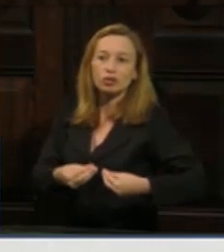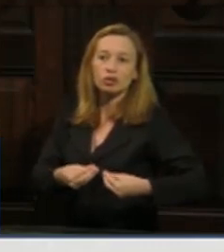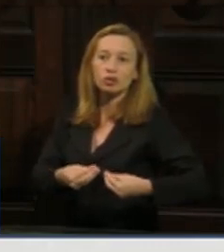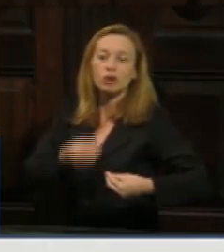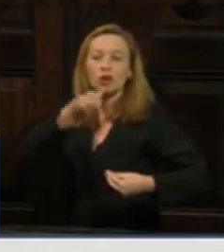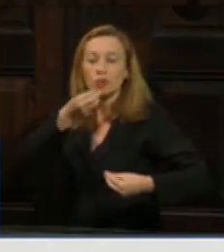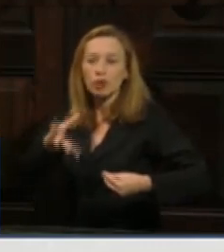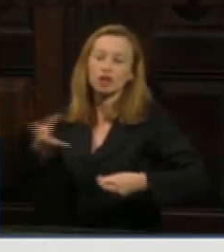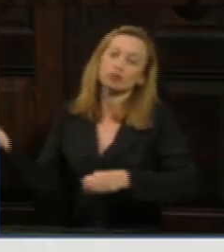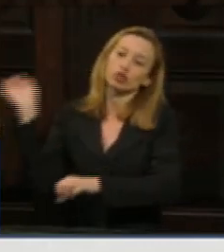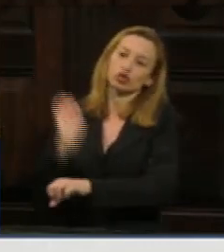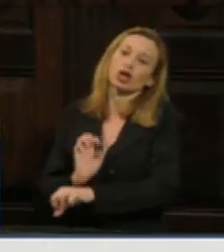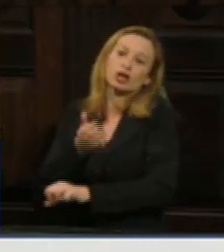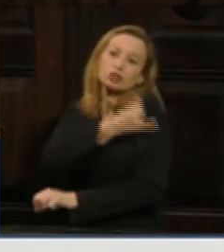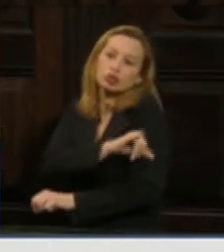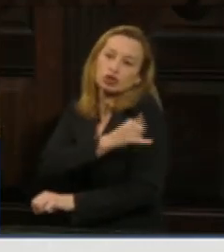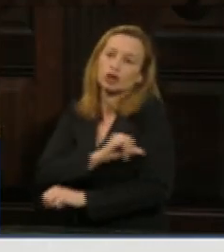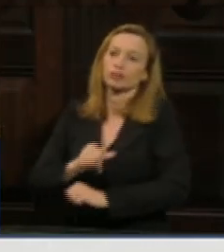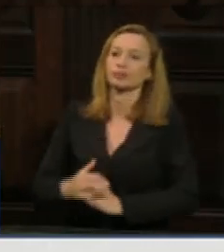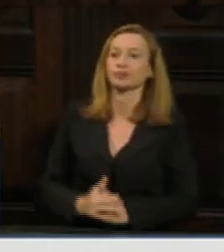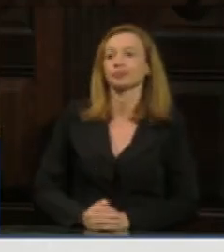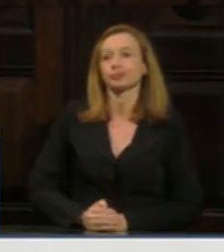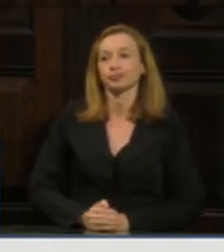que lutam pelo Estado do Rio de Janeiro,